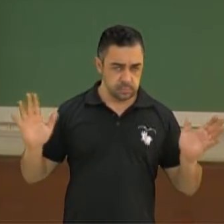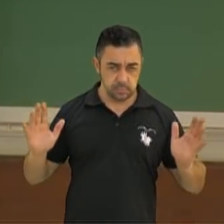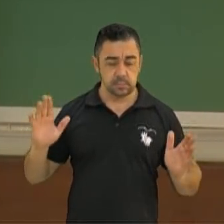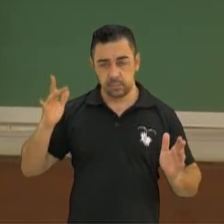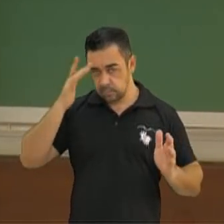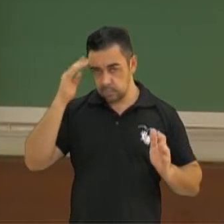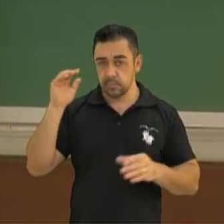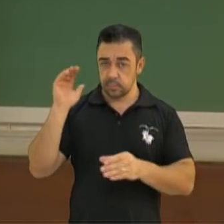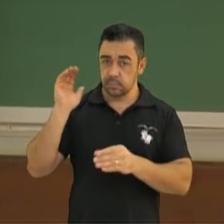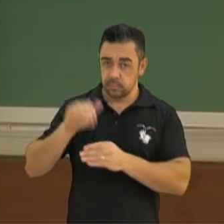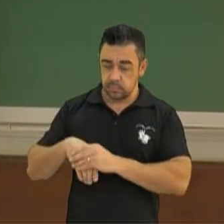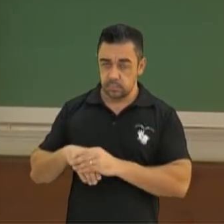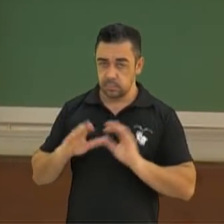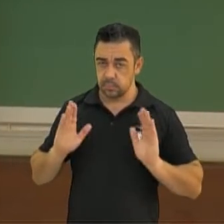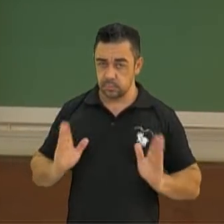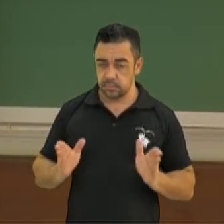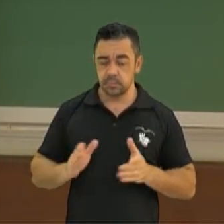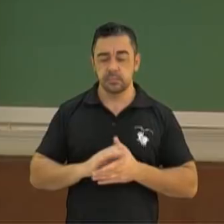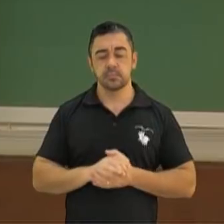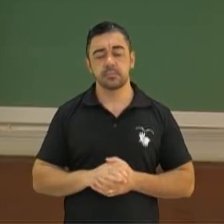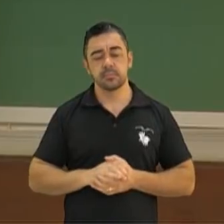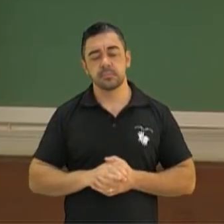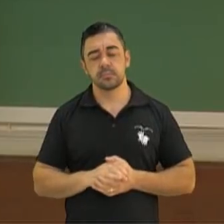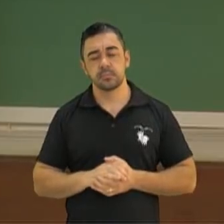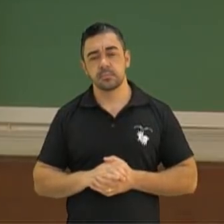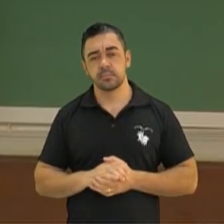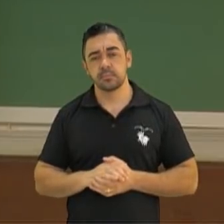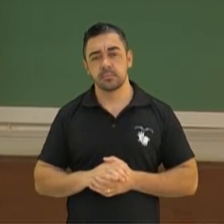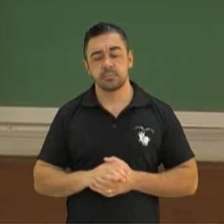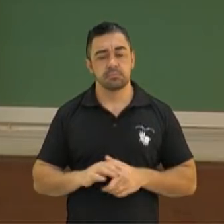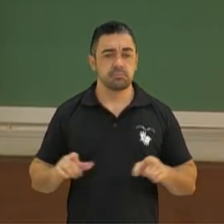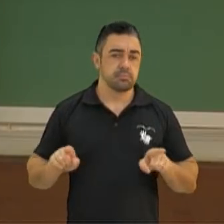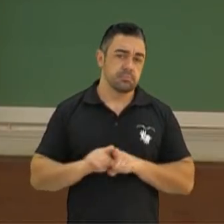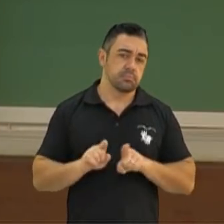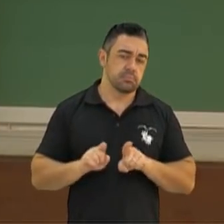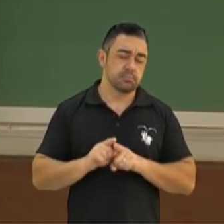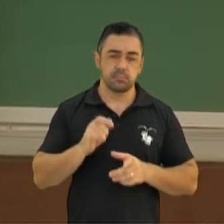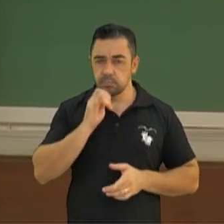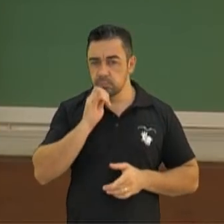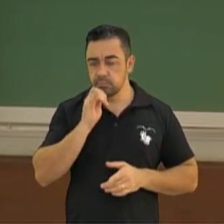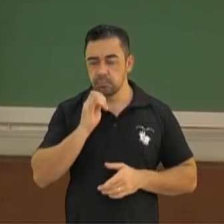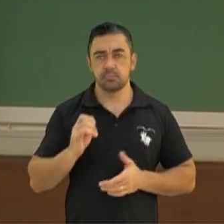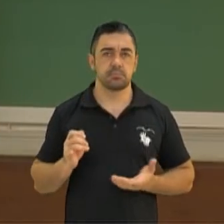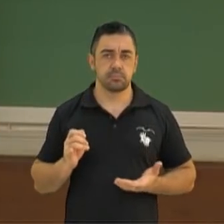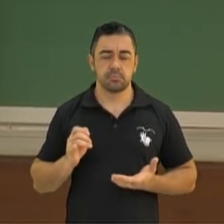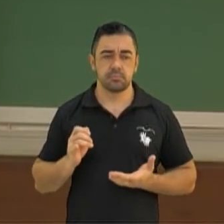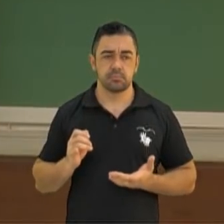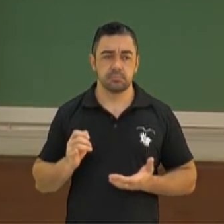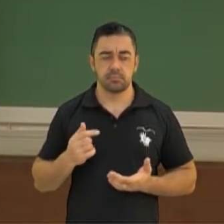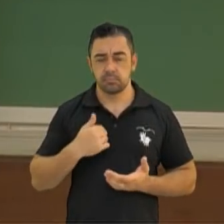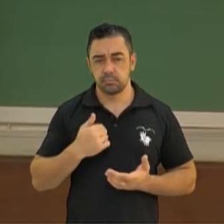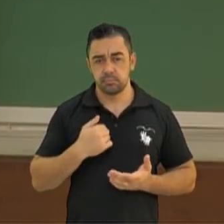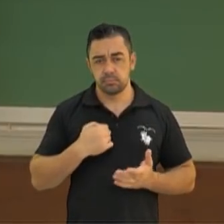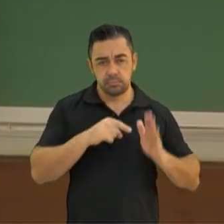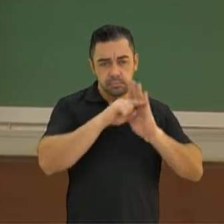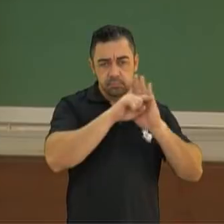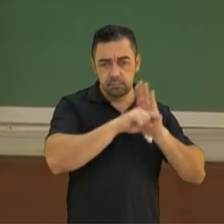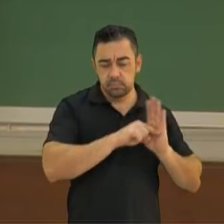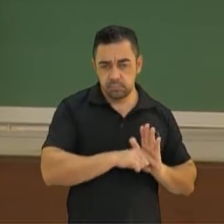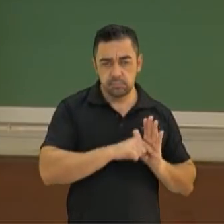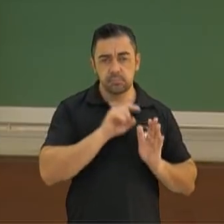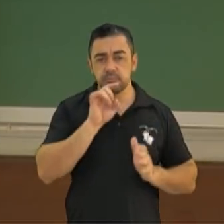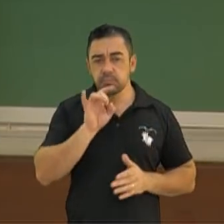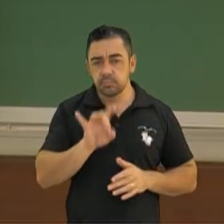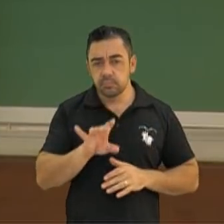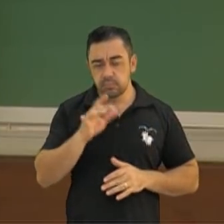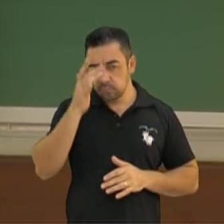já possam votar, ok? Teria algum sentido, por exemplo, se eu entrevistasse